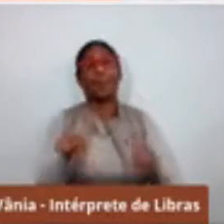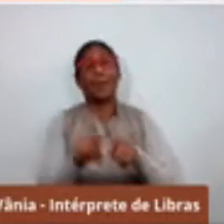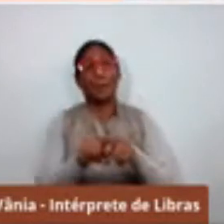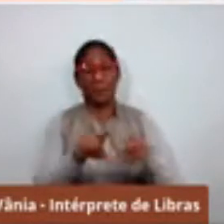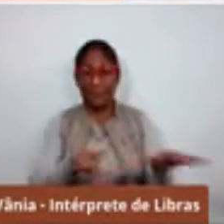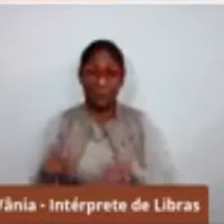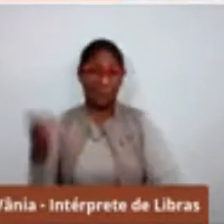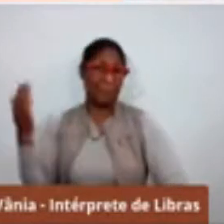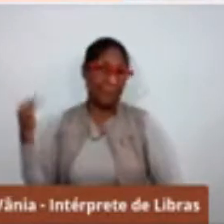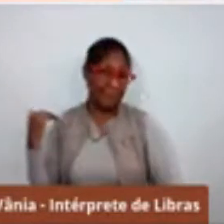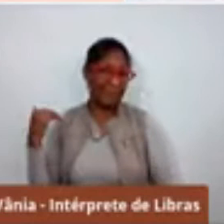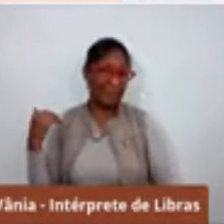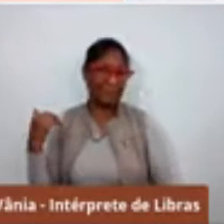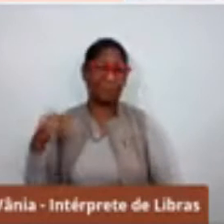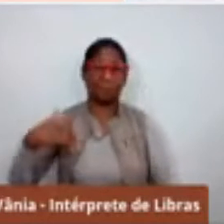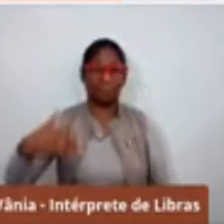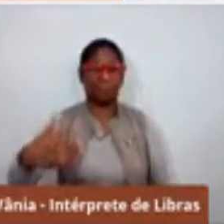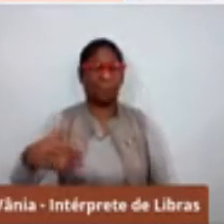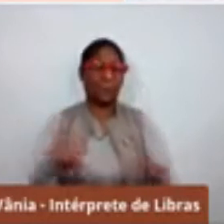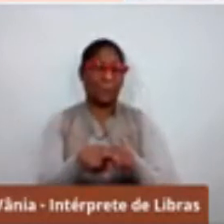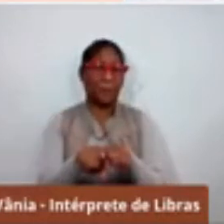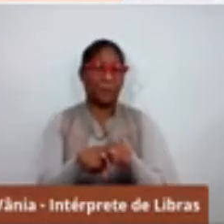Tivemos a